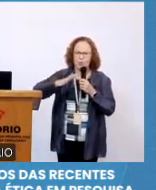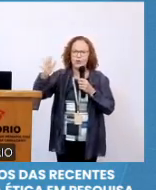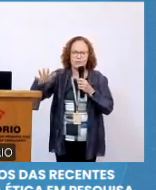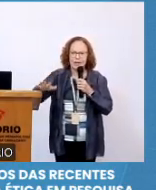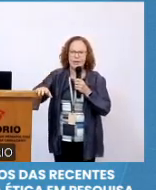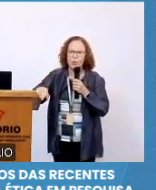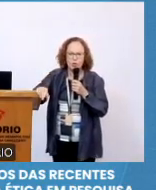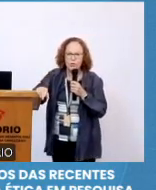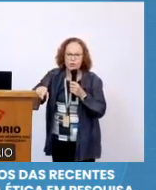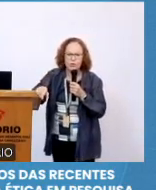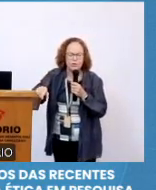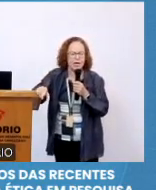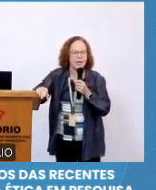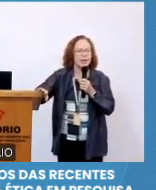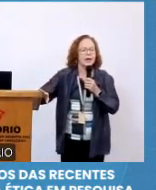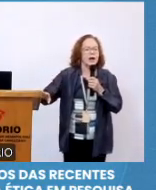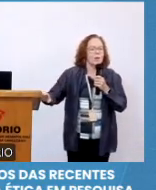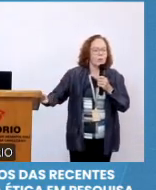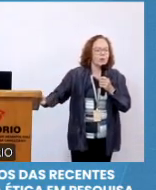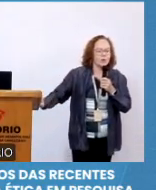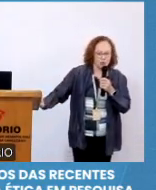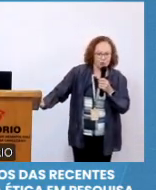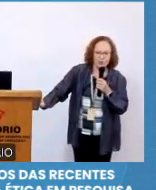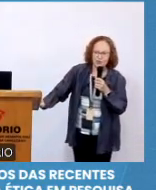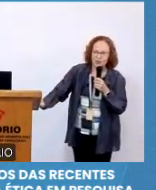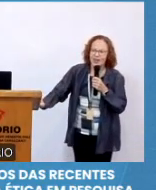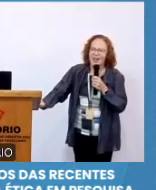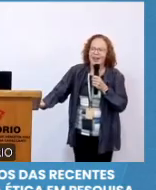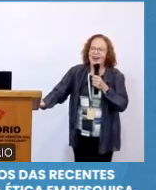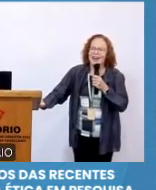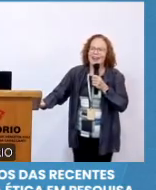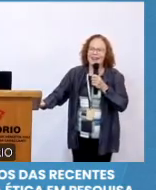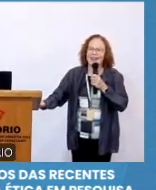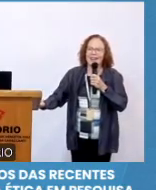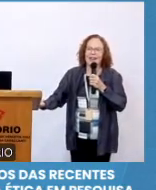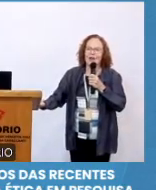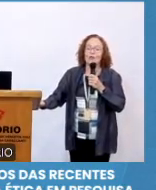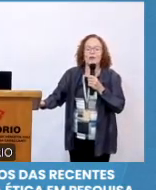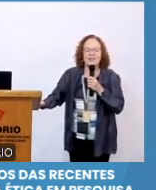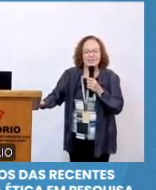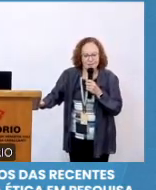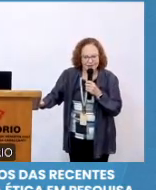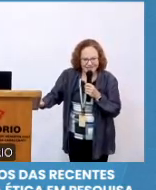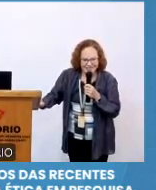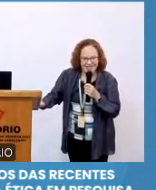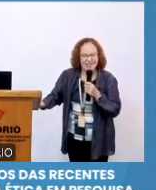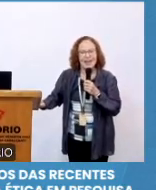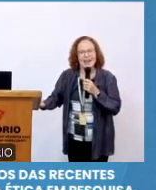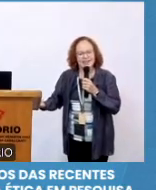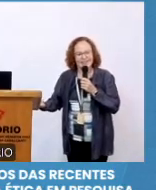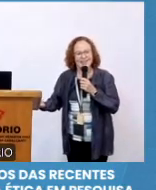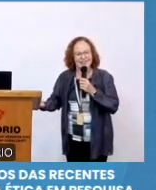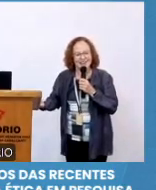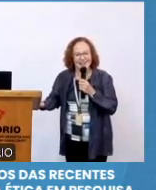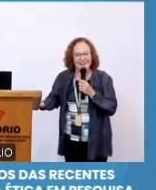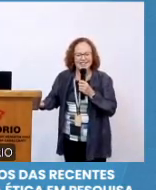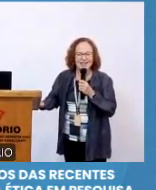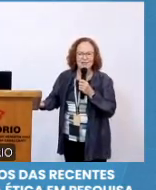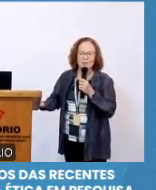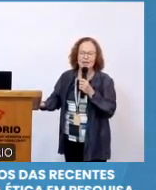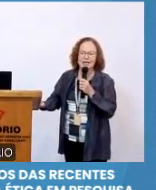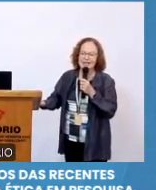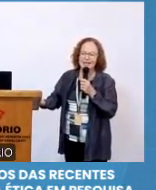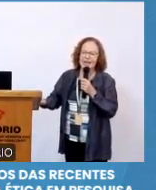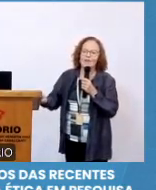mais. Uma lei muito elogiada por todos os participantes, né,